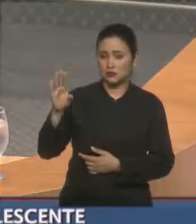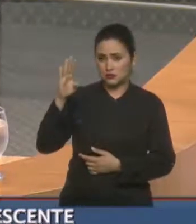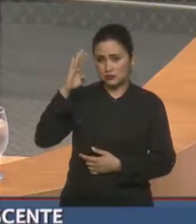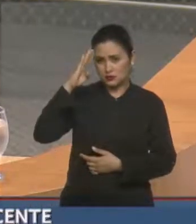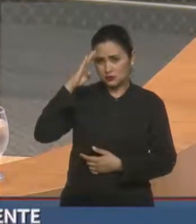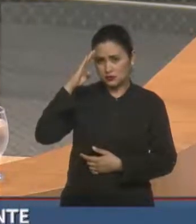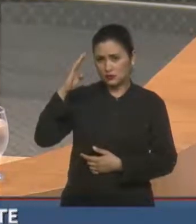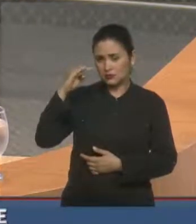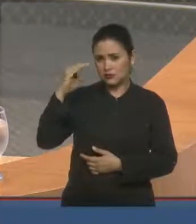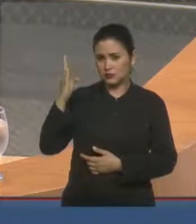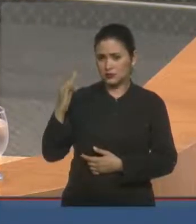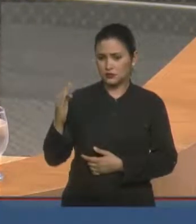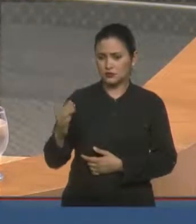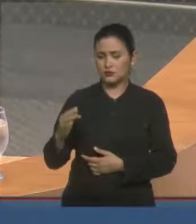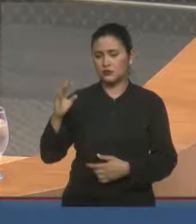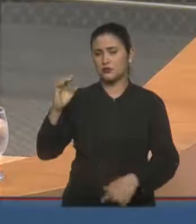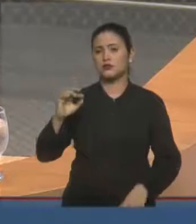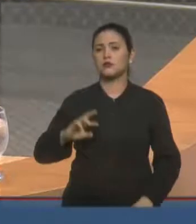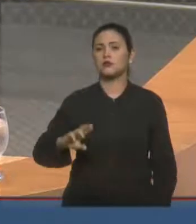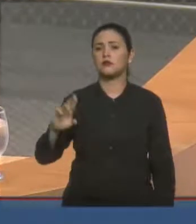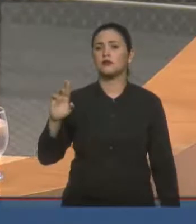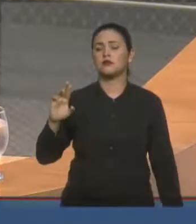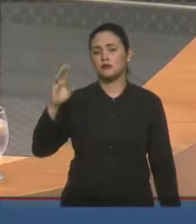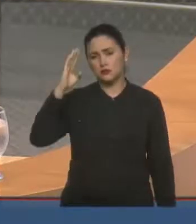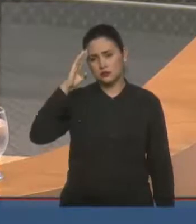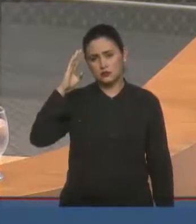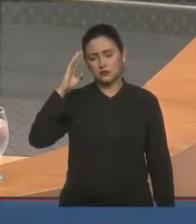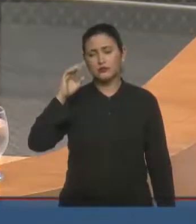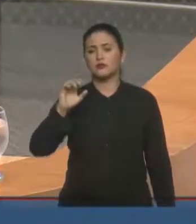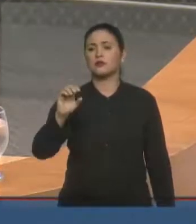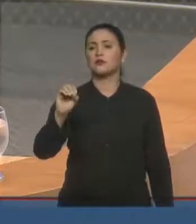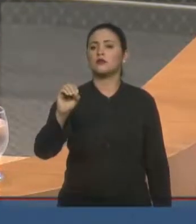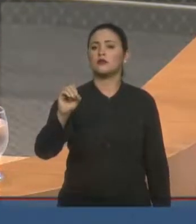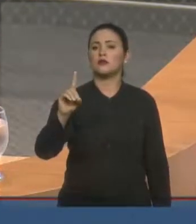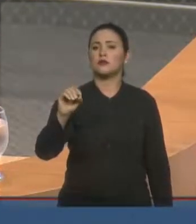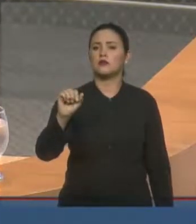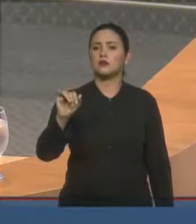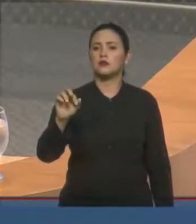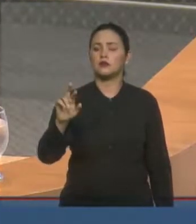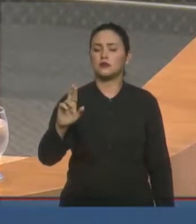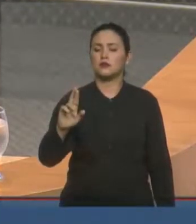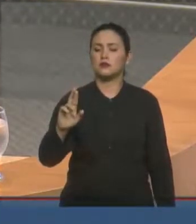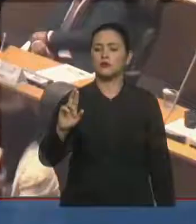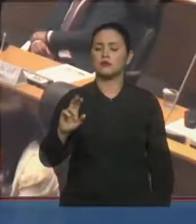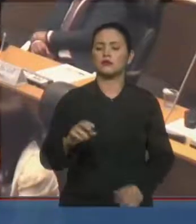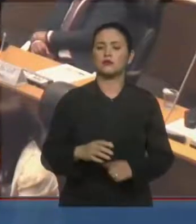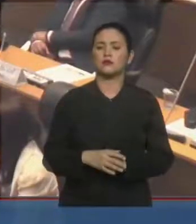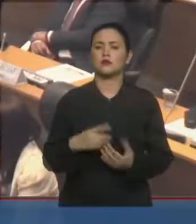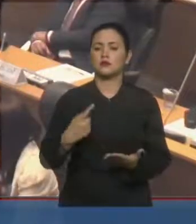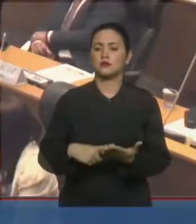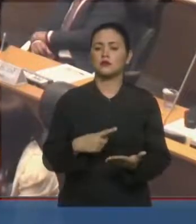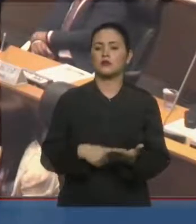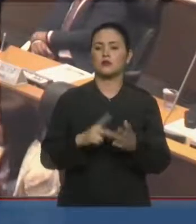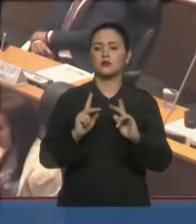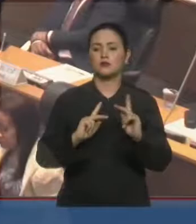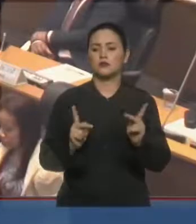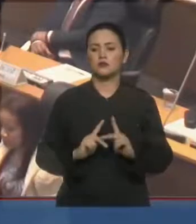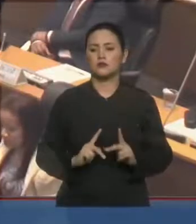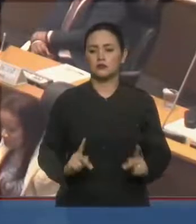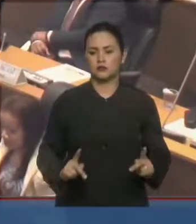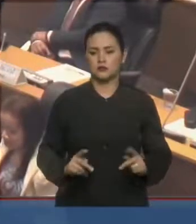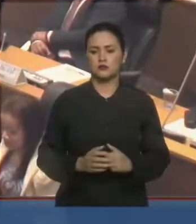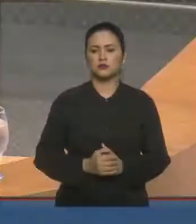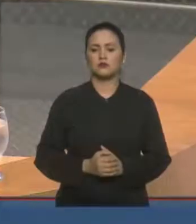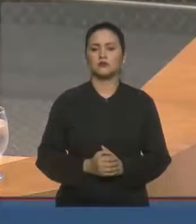está representando o comando do Exército, Coronel Adair, representante do Pacto pela Paz, e o nobre oficial